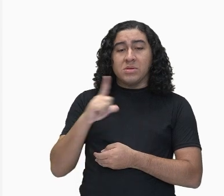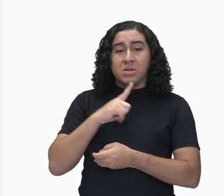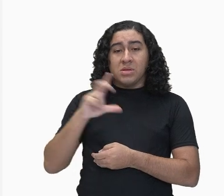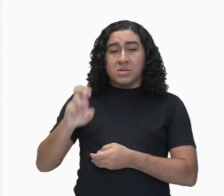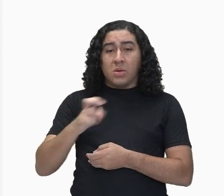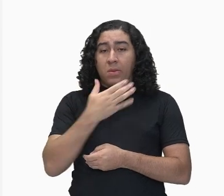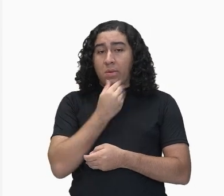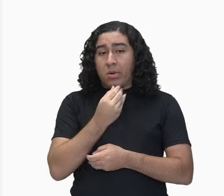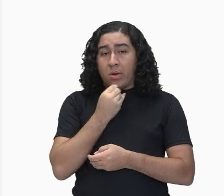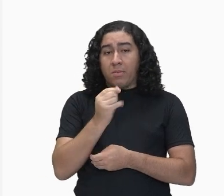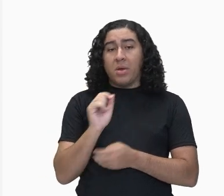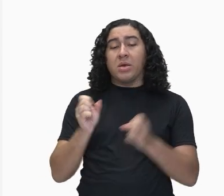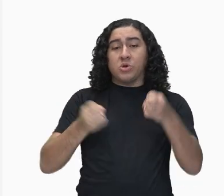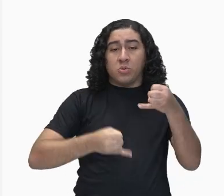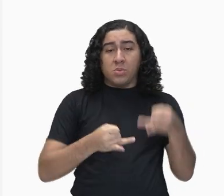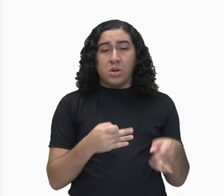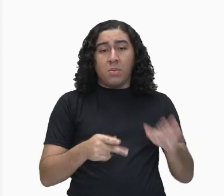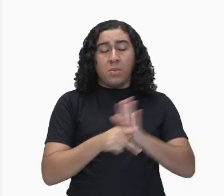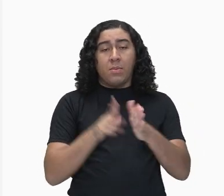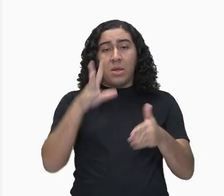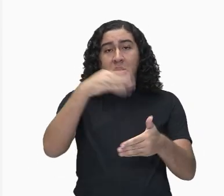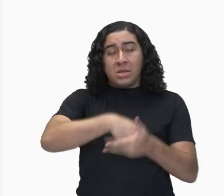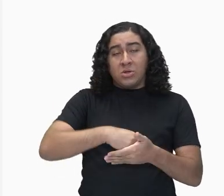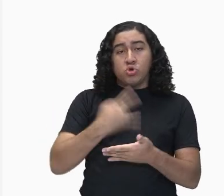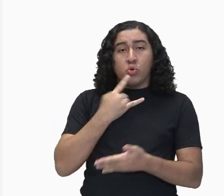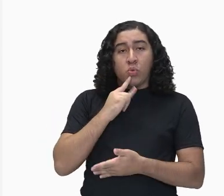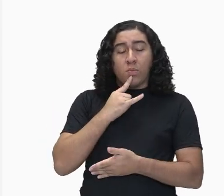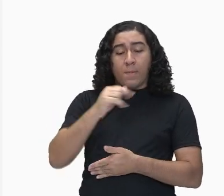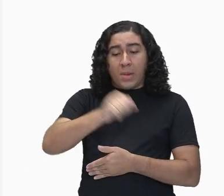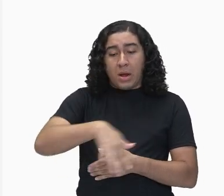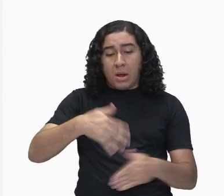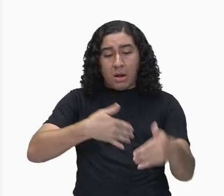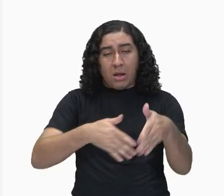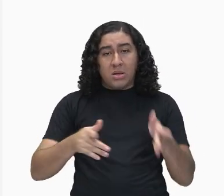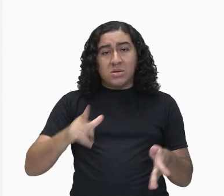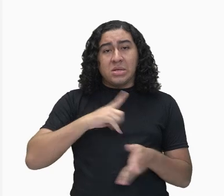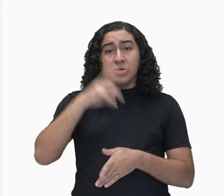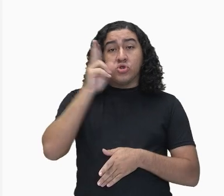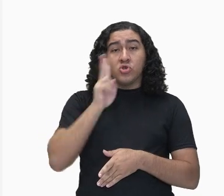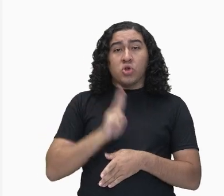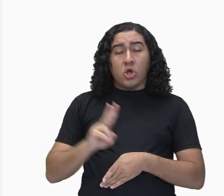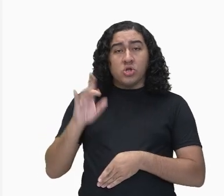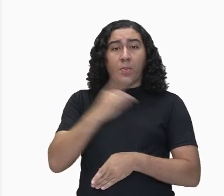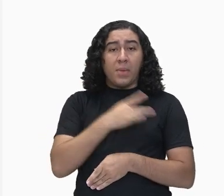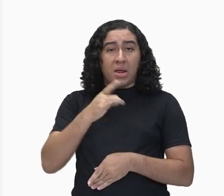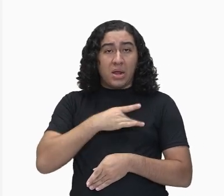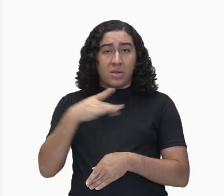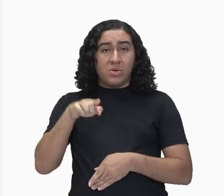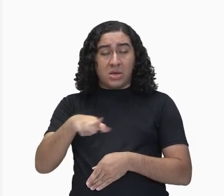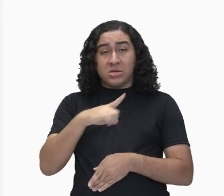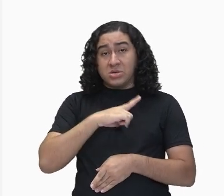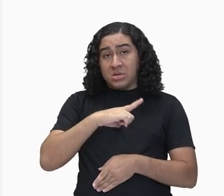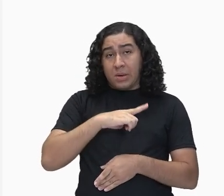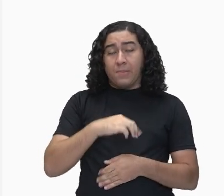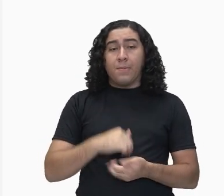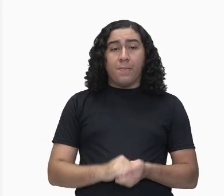que relatam em um bar histórias de terror vivenciadas por